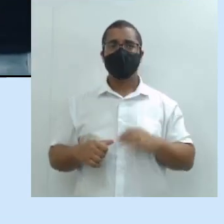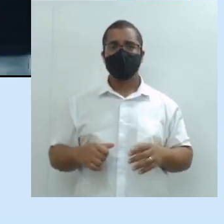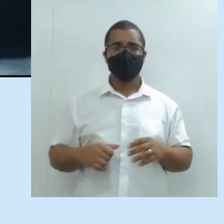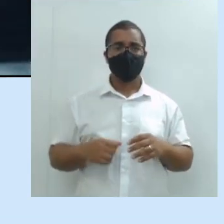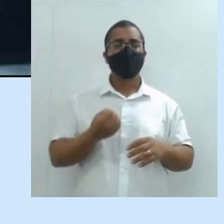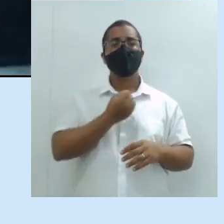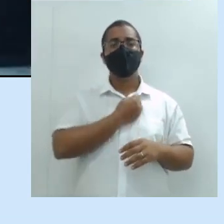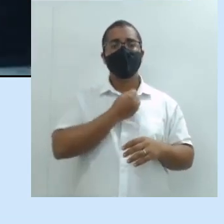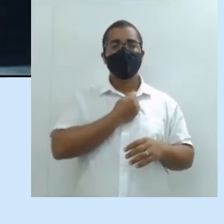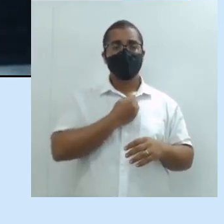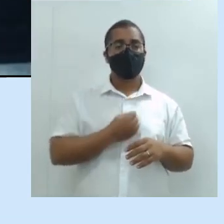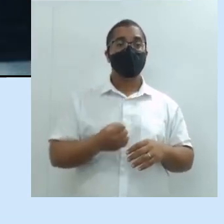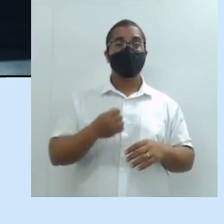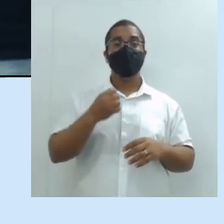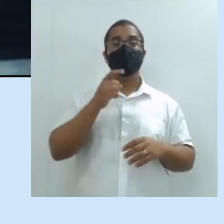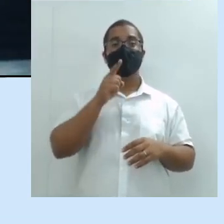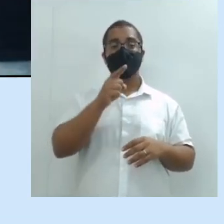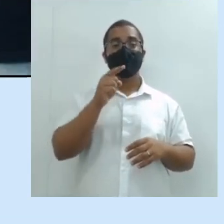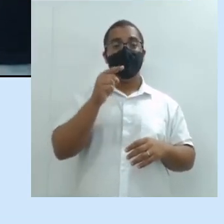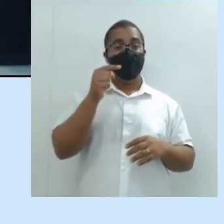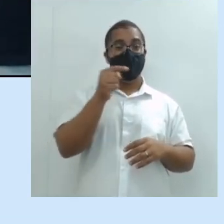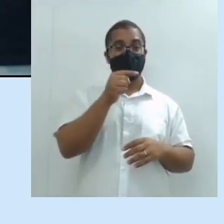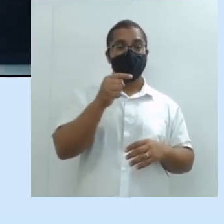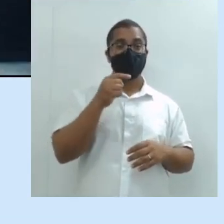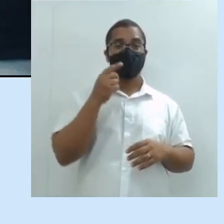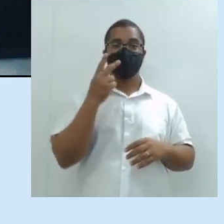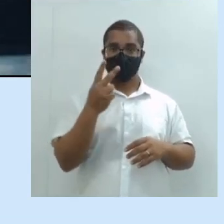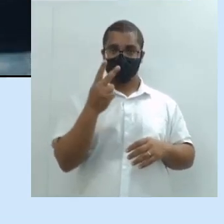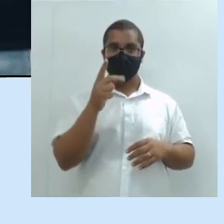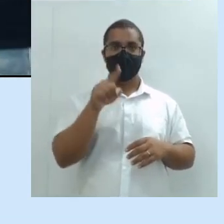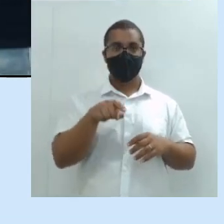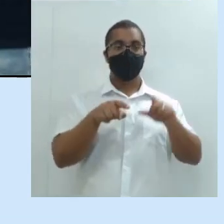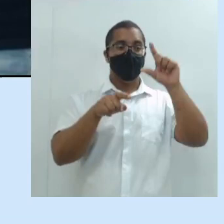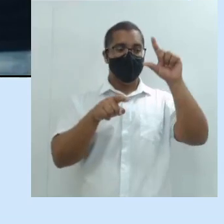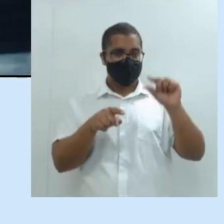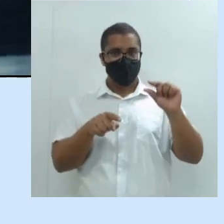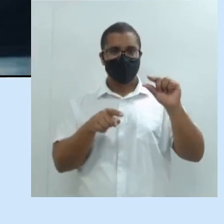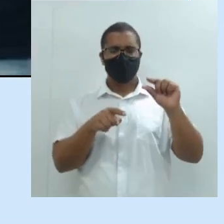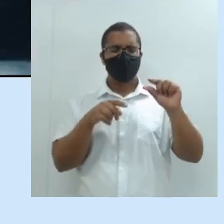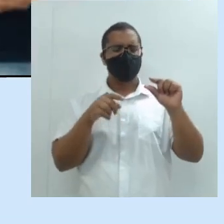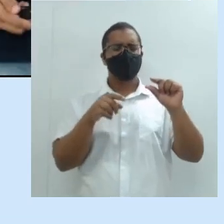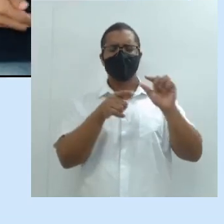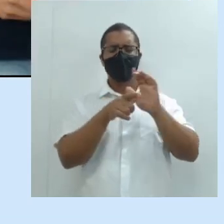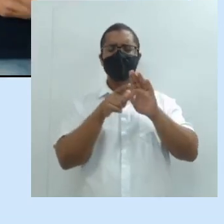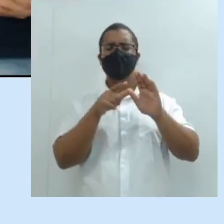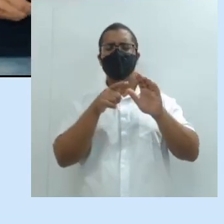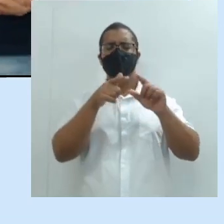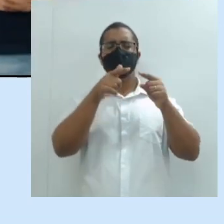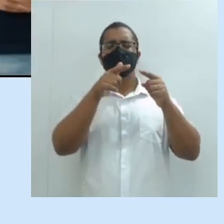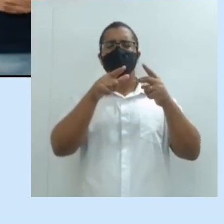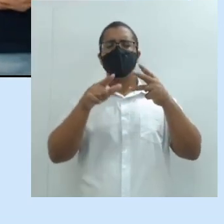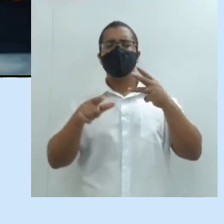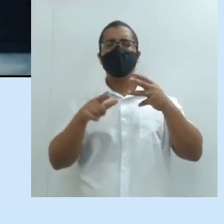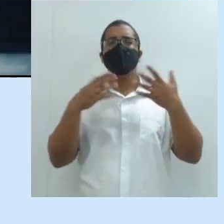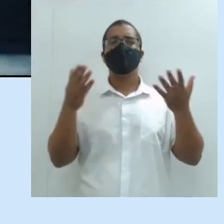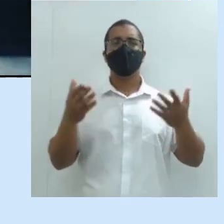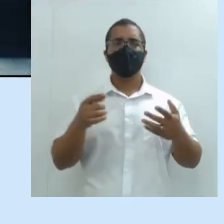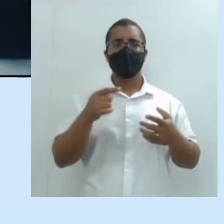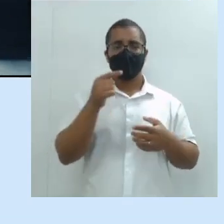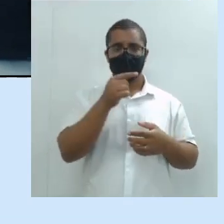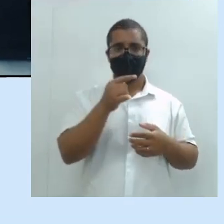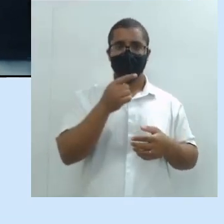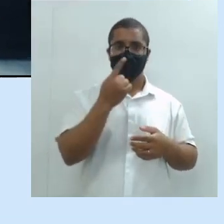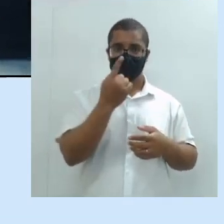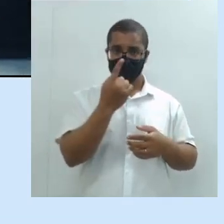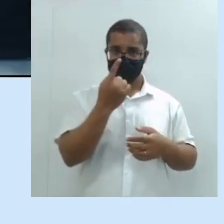menor de 3 números consecutivos é menos 2. O menor. Quais são os outros? Olha a sequência.